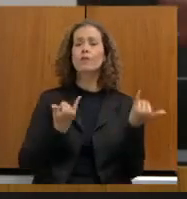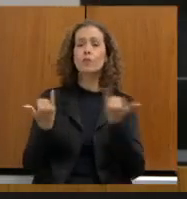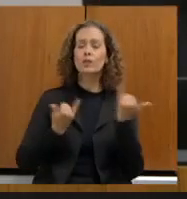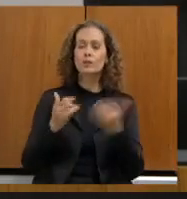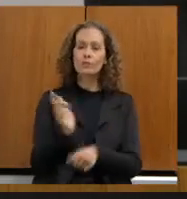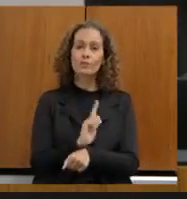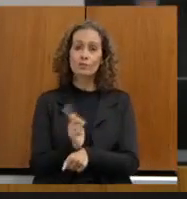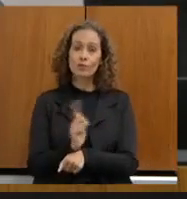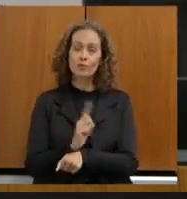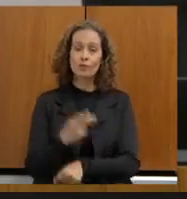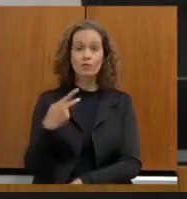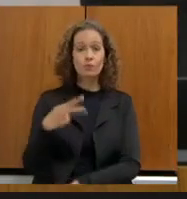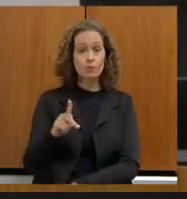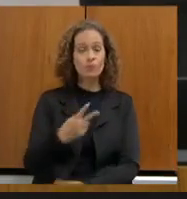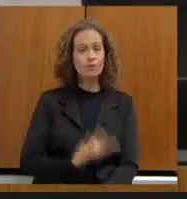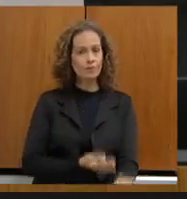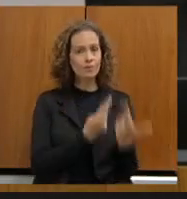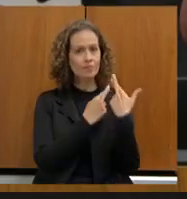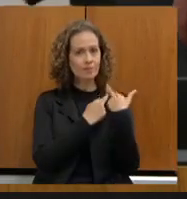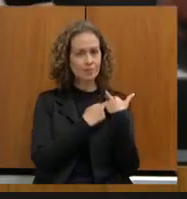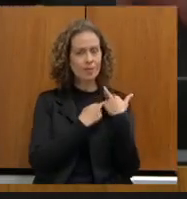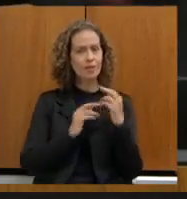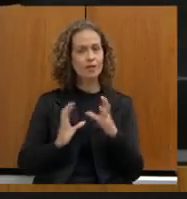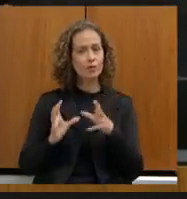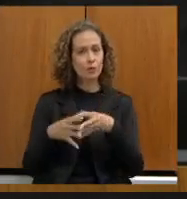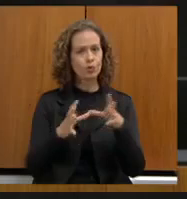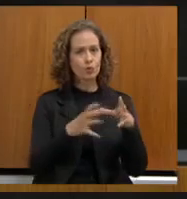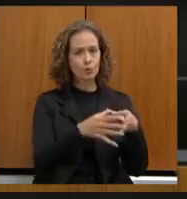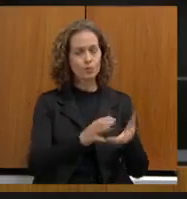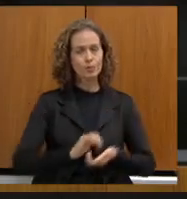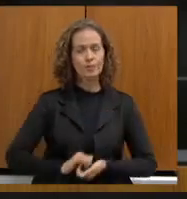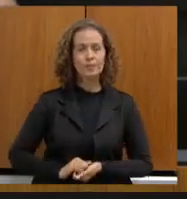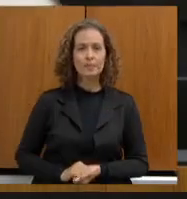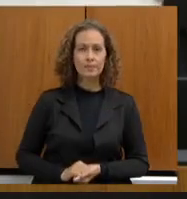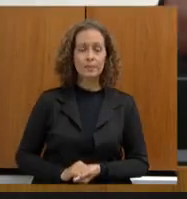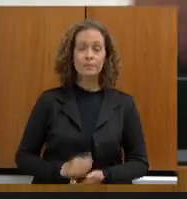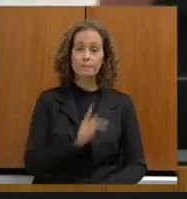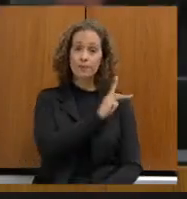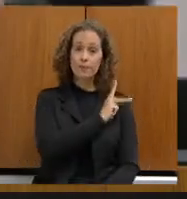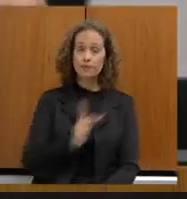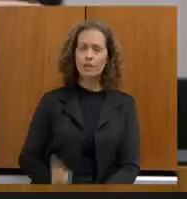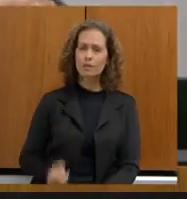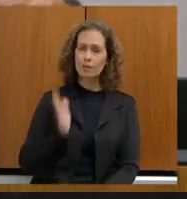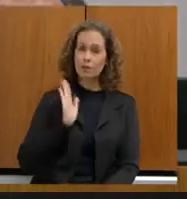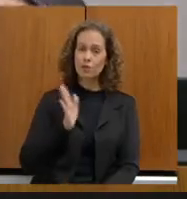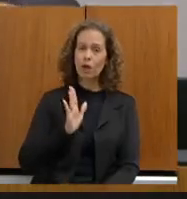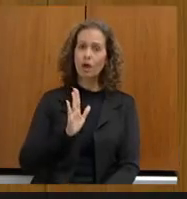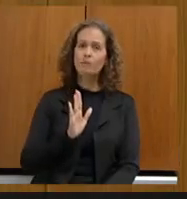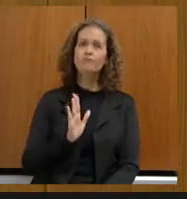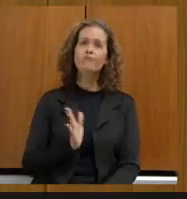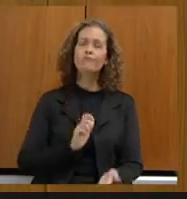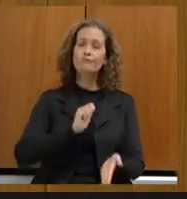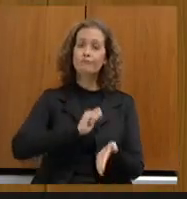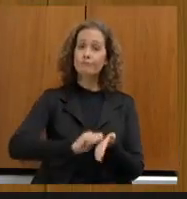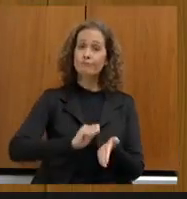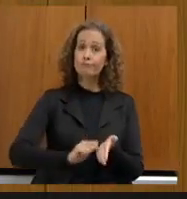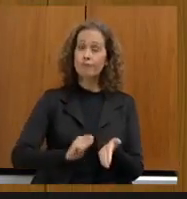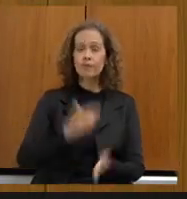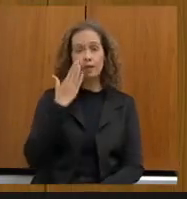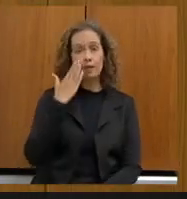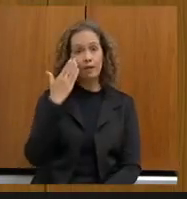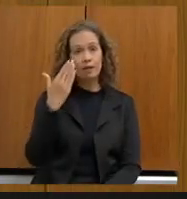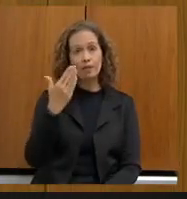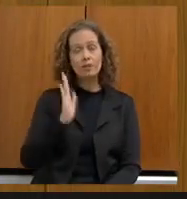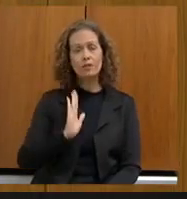gestão de suas respectivas áreas a presidência já registra e agradece a presença